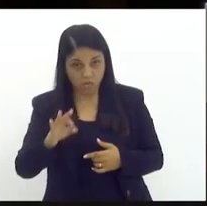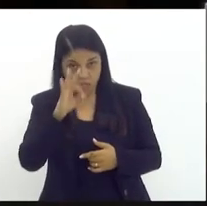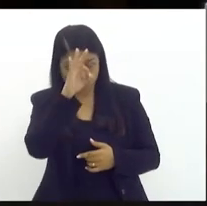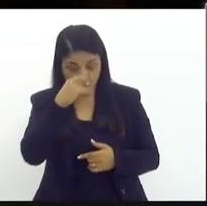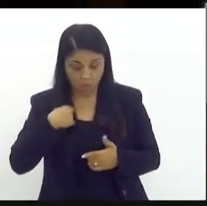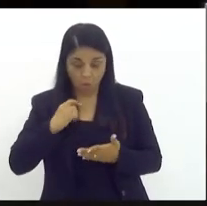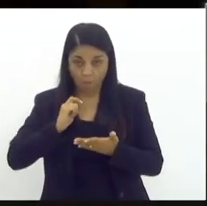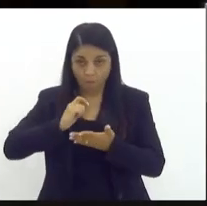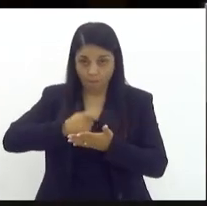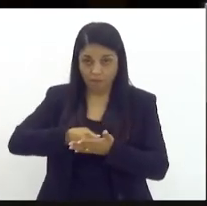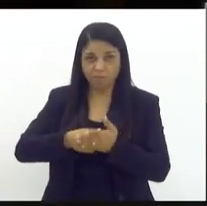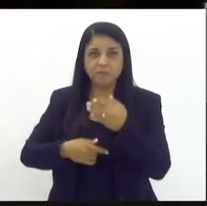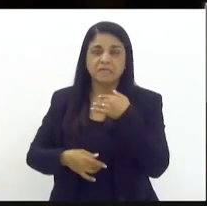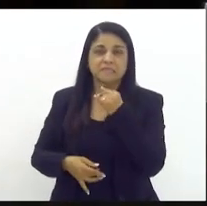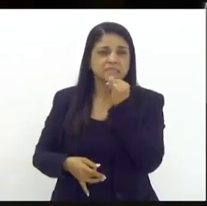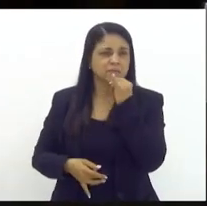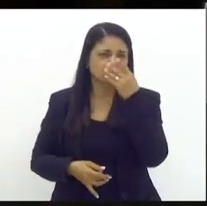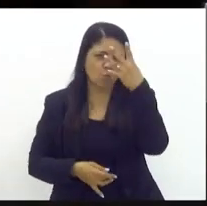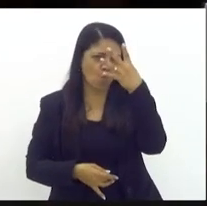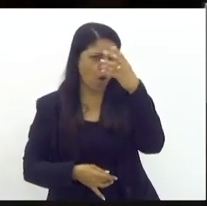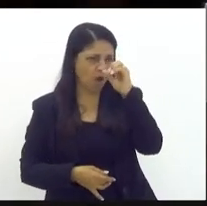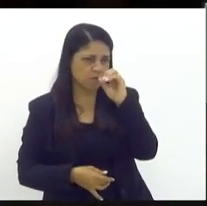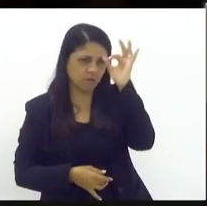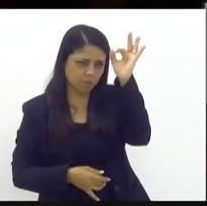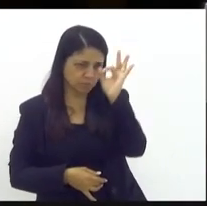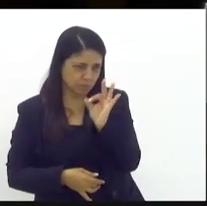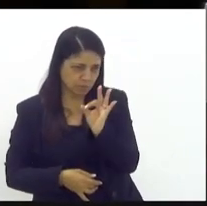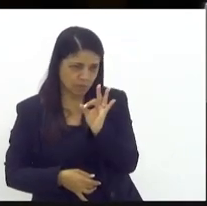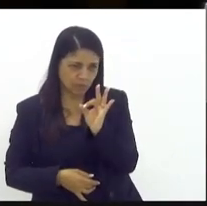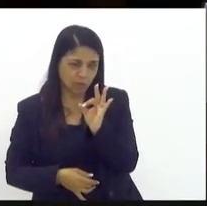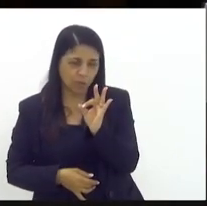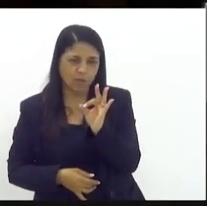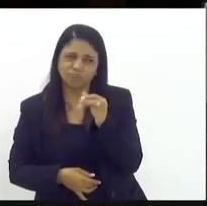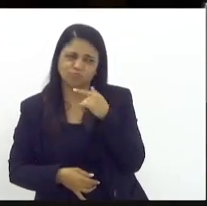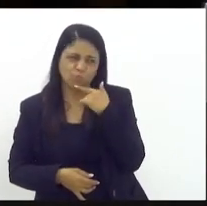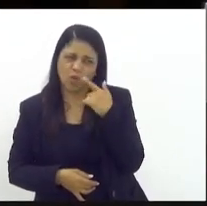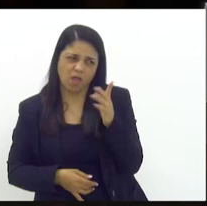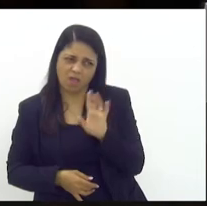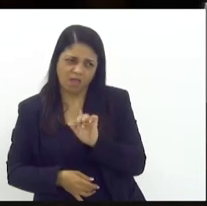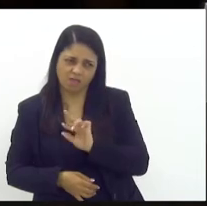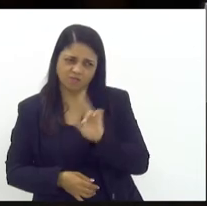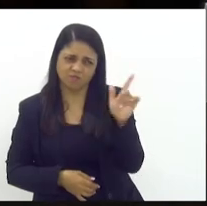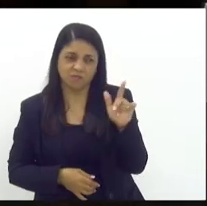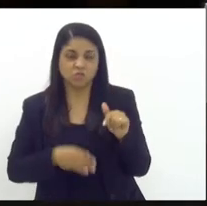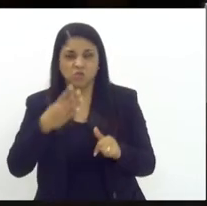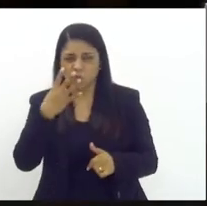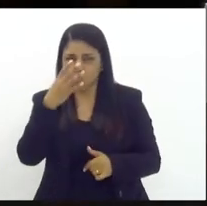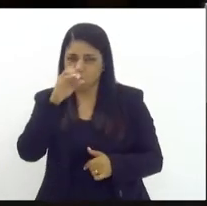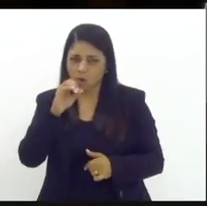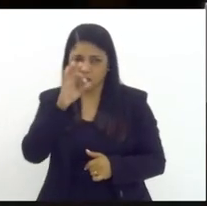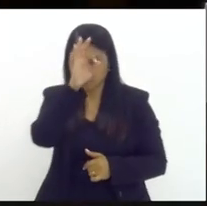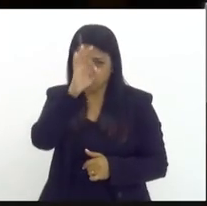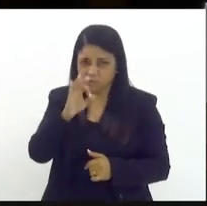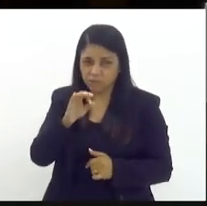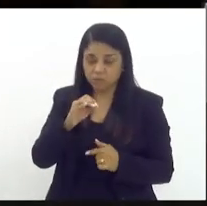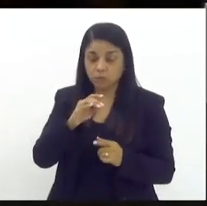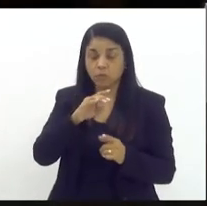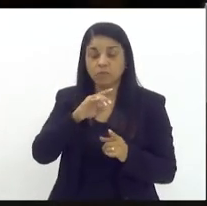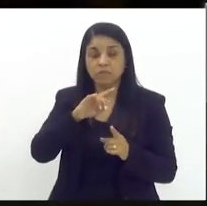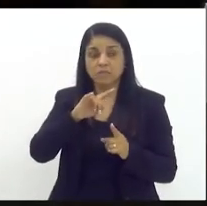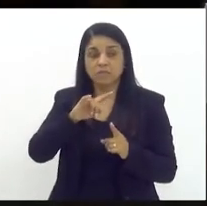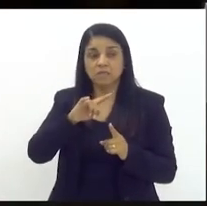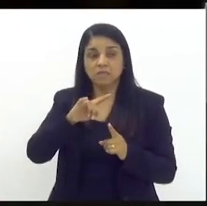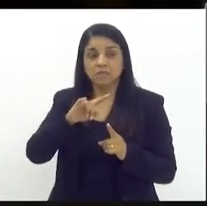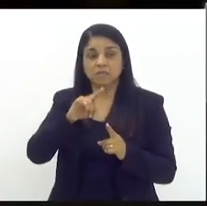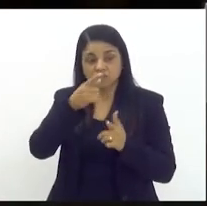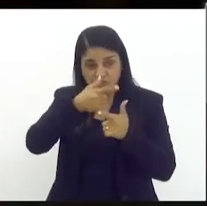aquilo lá de 40% Deputado não é 40%, então ali que tá marginal se eu botar 40% de cima de 40 mil se ele